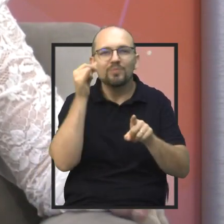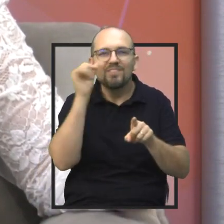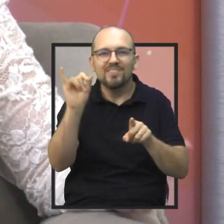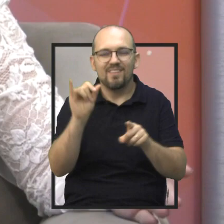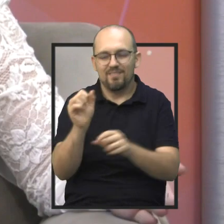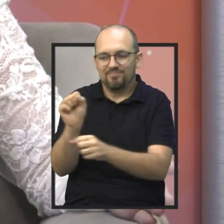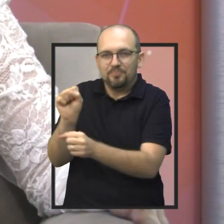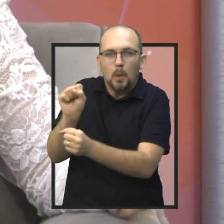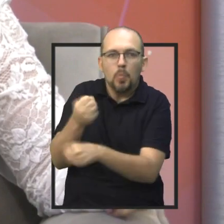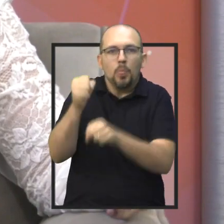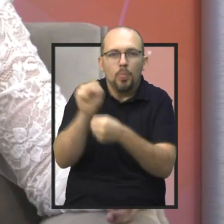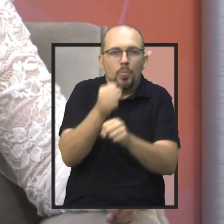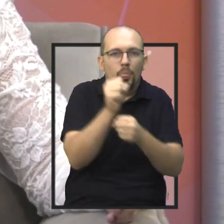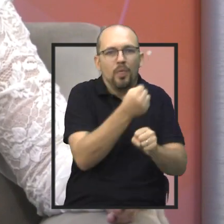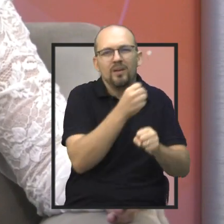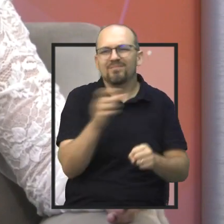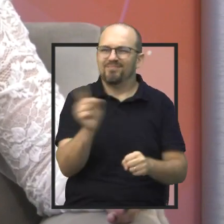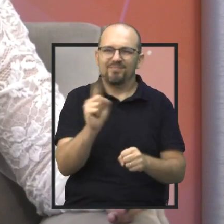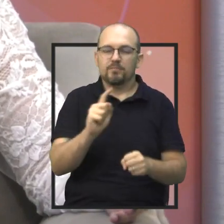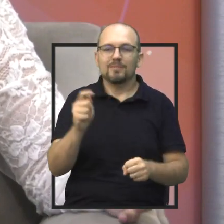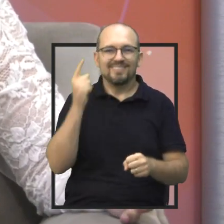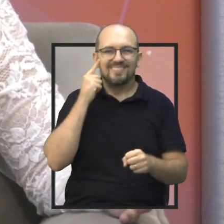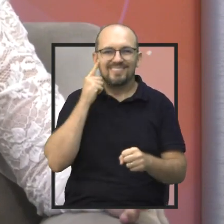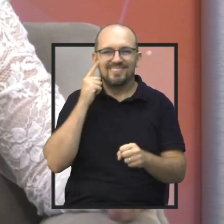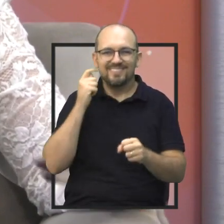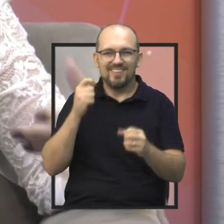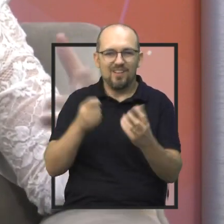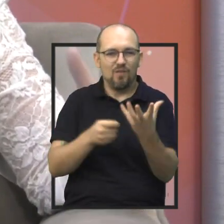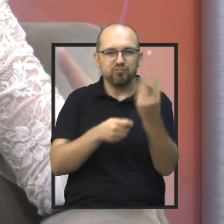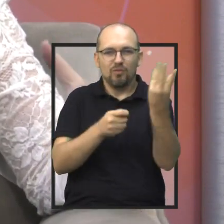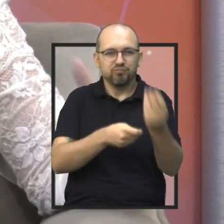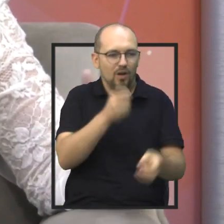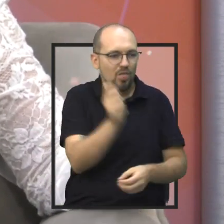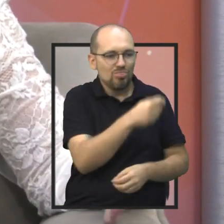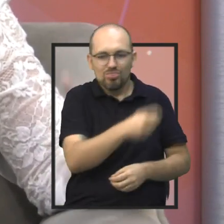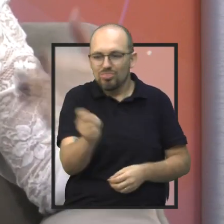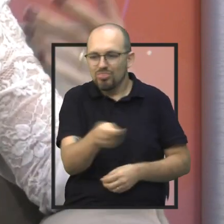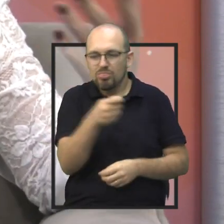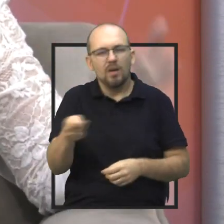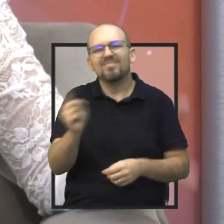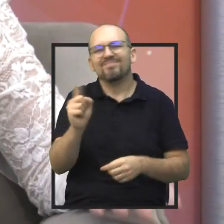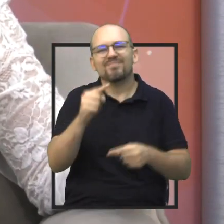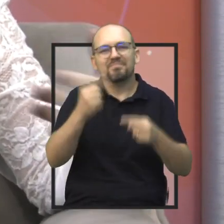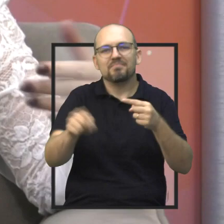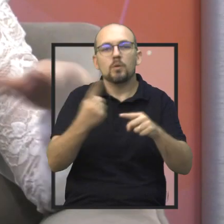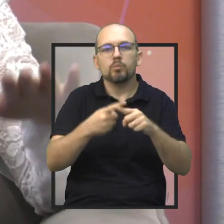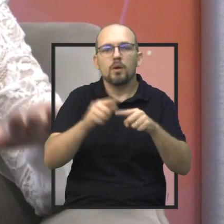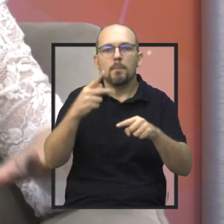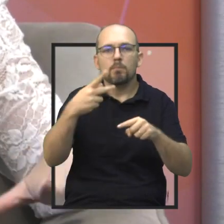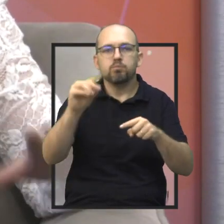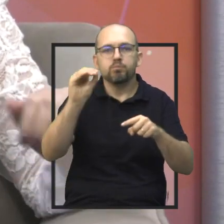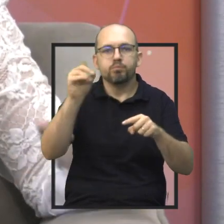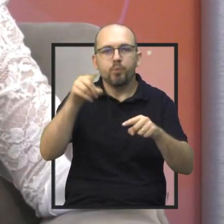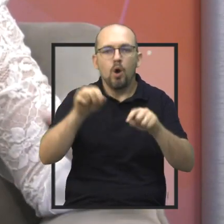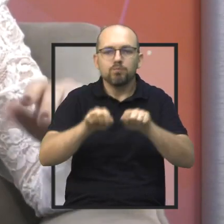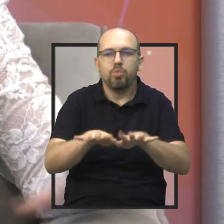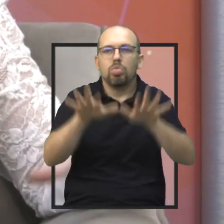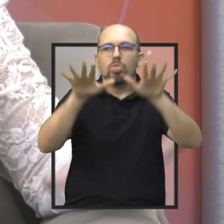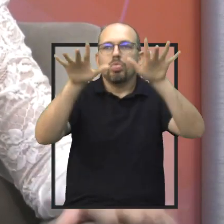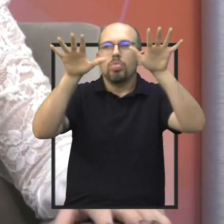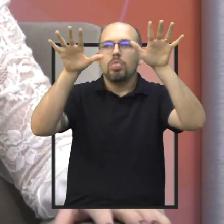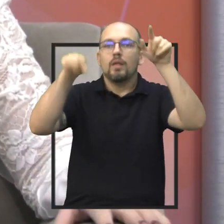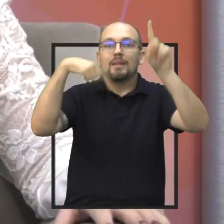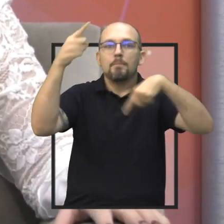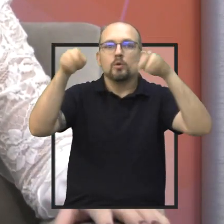evitar passar vassouras, espanador de pó, porque eles mais espalham a poeira que depois volta a se decantar